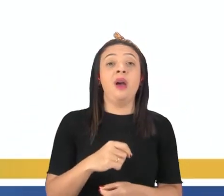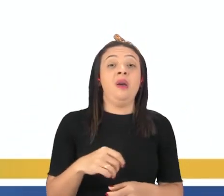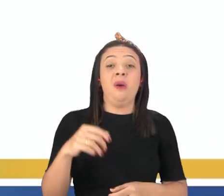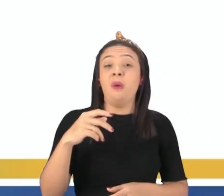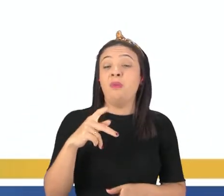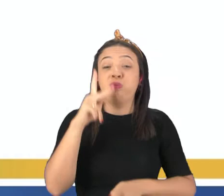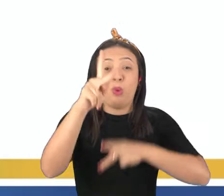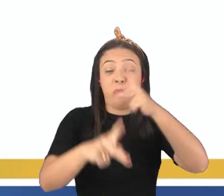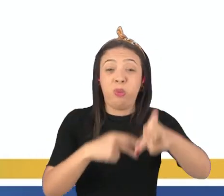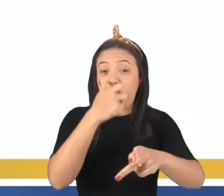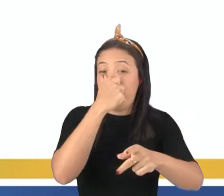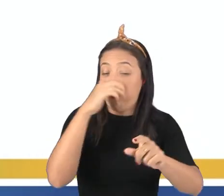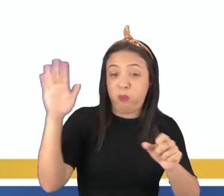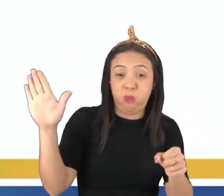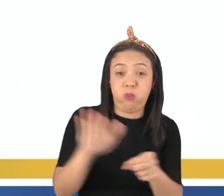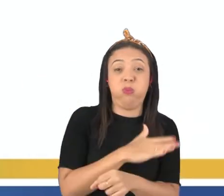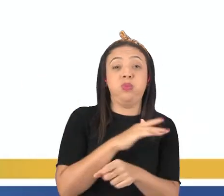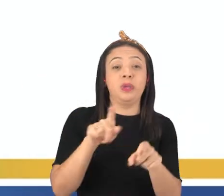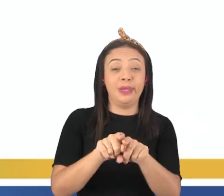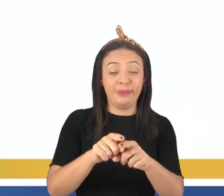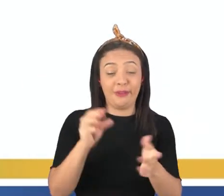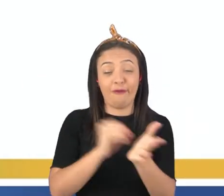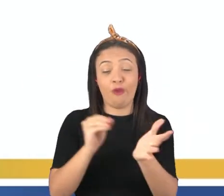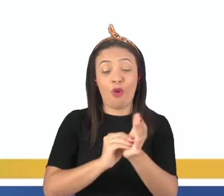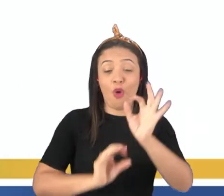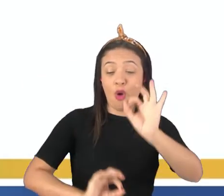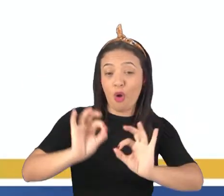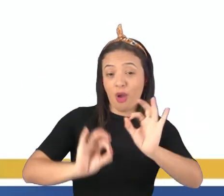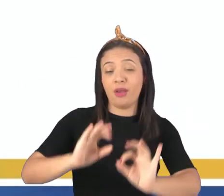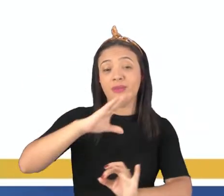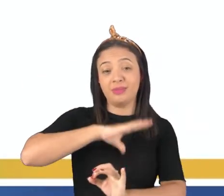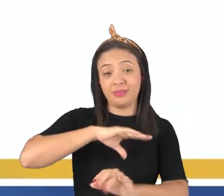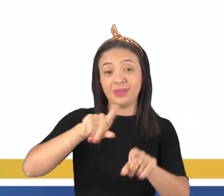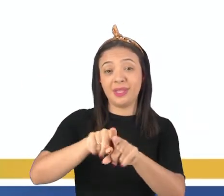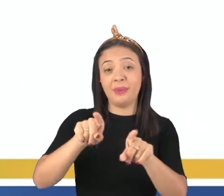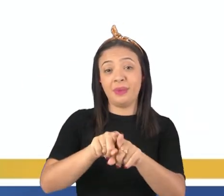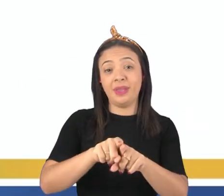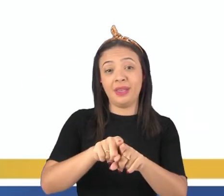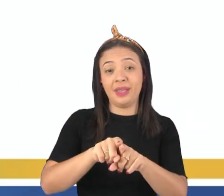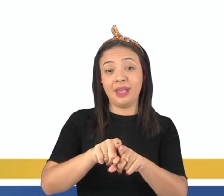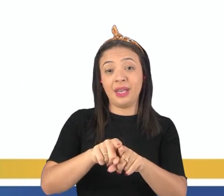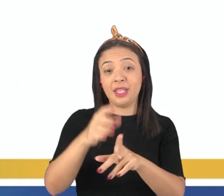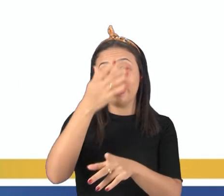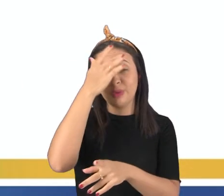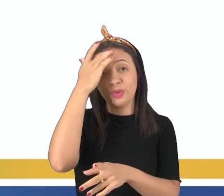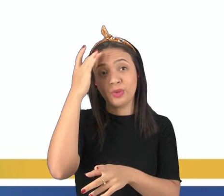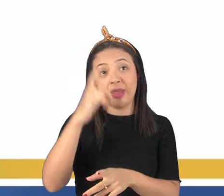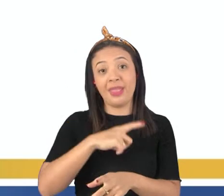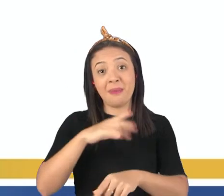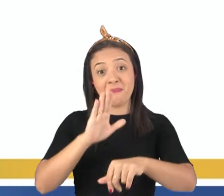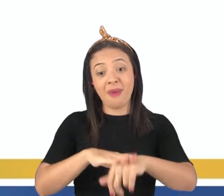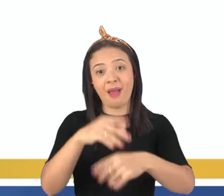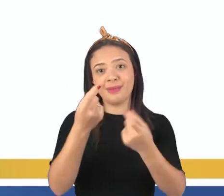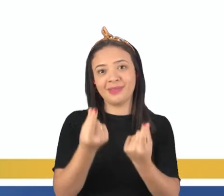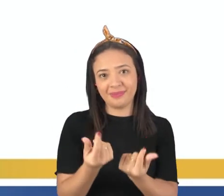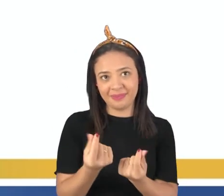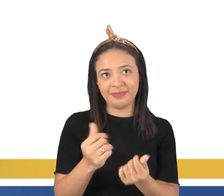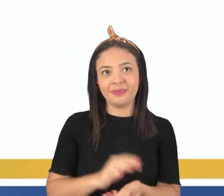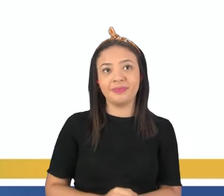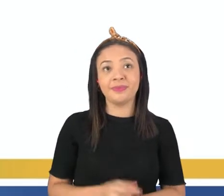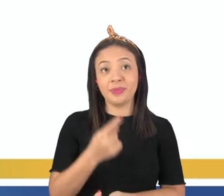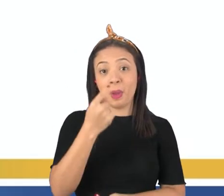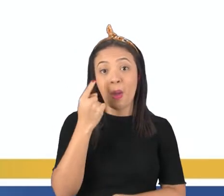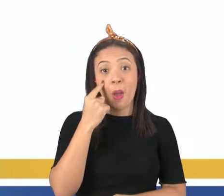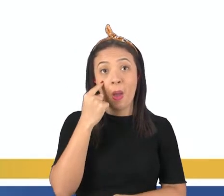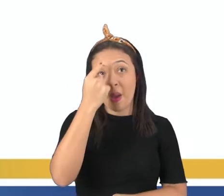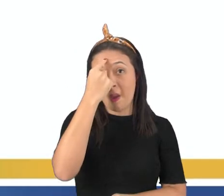cidades, à falta de planejamento urbano e ao maior poder de consumo das famílias. E aí tem essa figura que